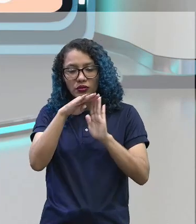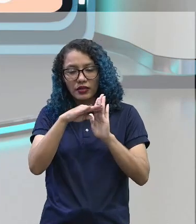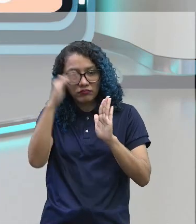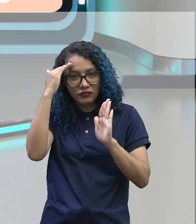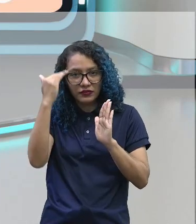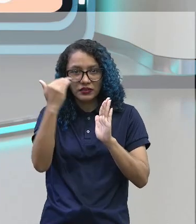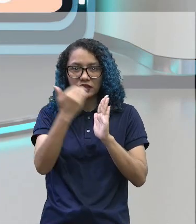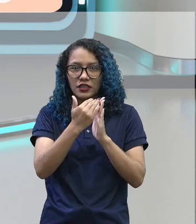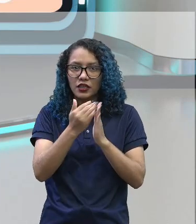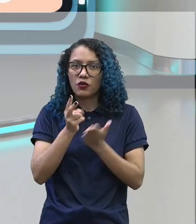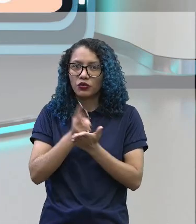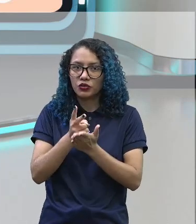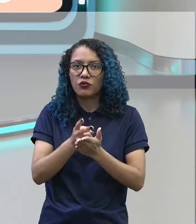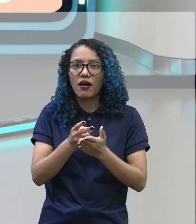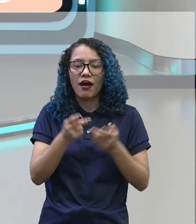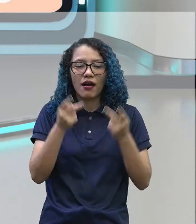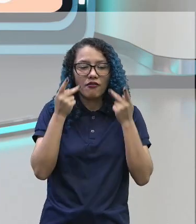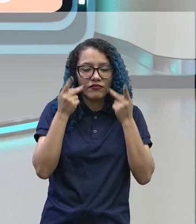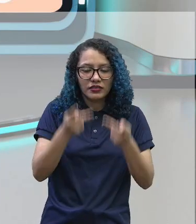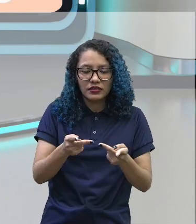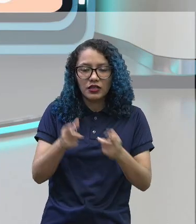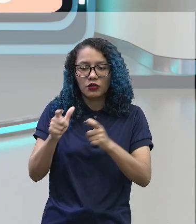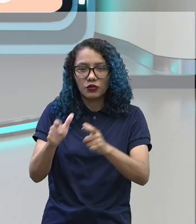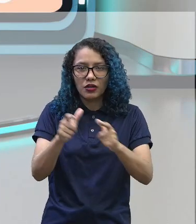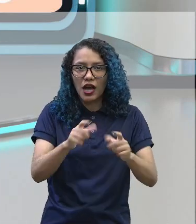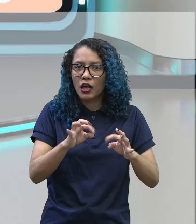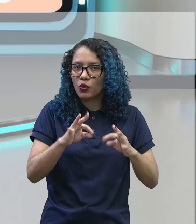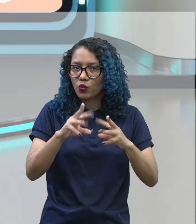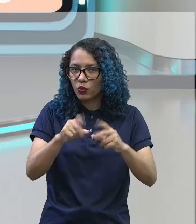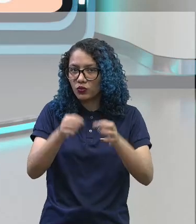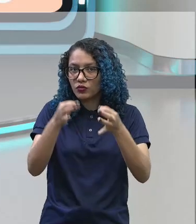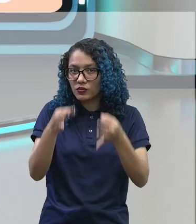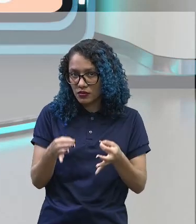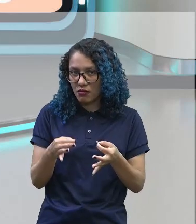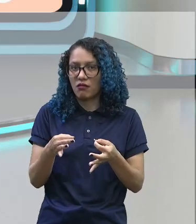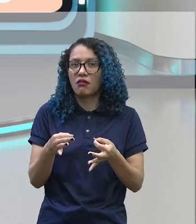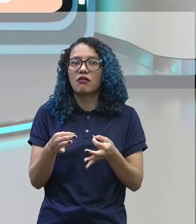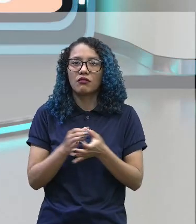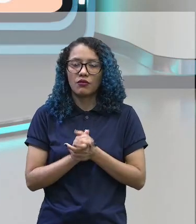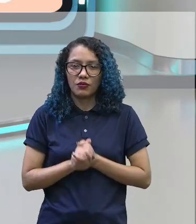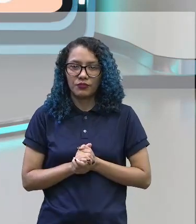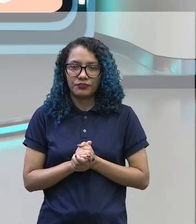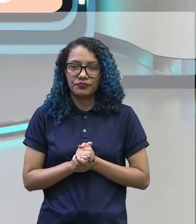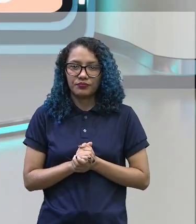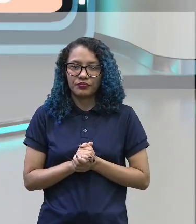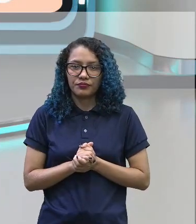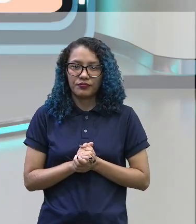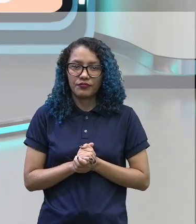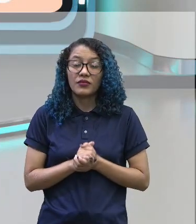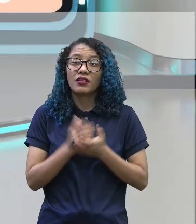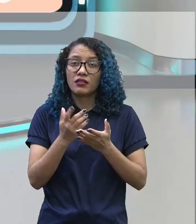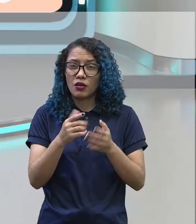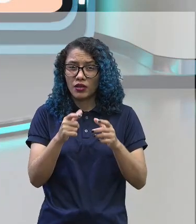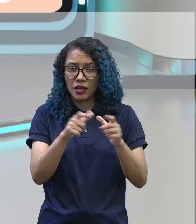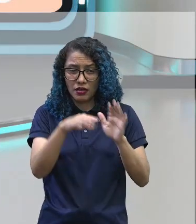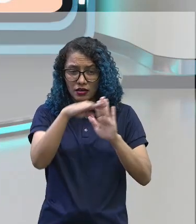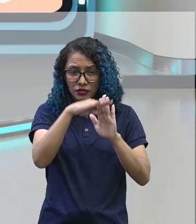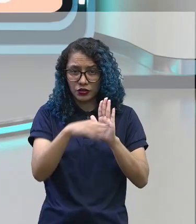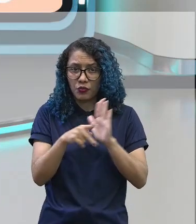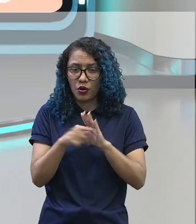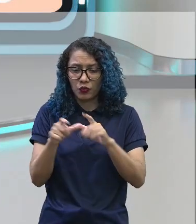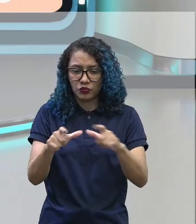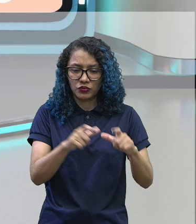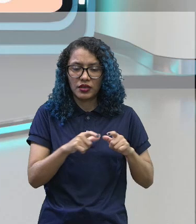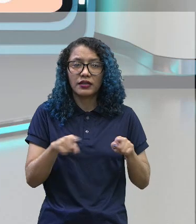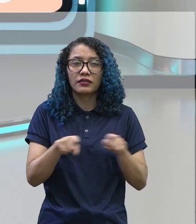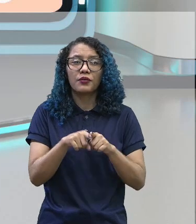precisamos executar, né? Então, além da questão das listas dos lugares, a gente também tem que